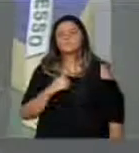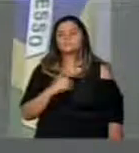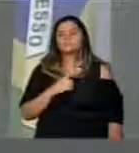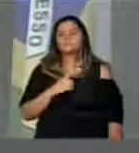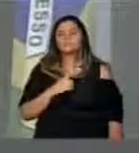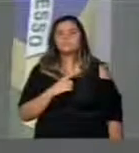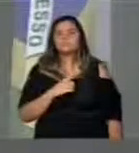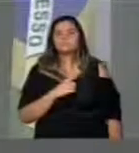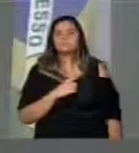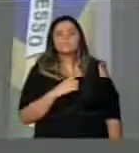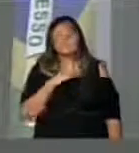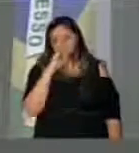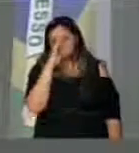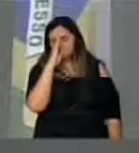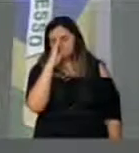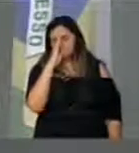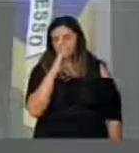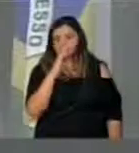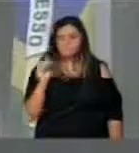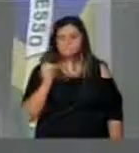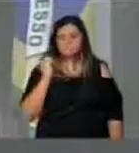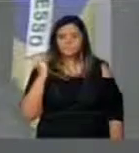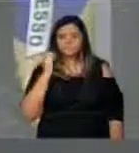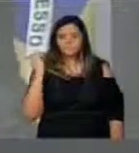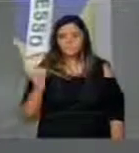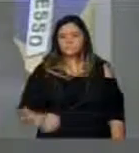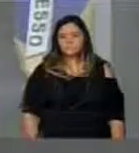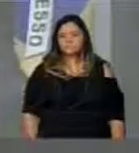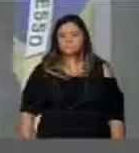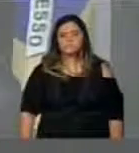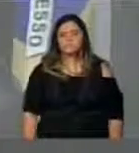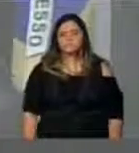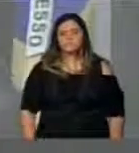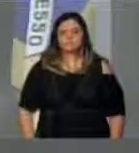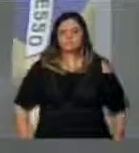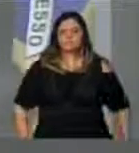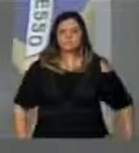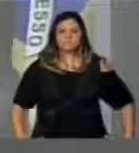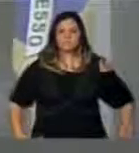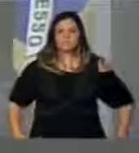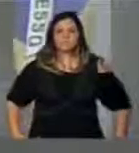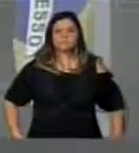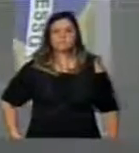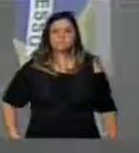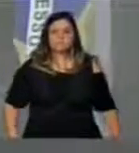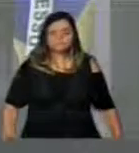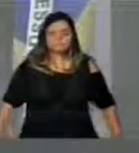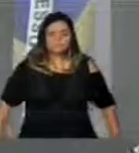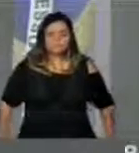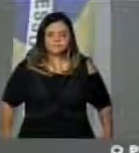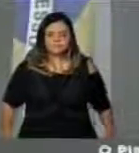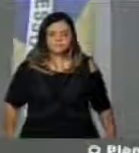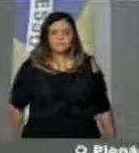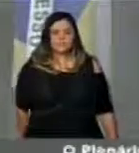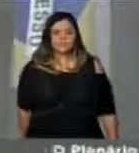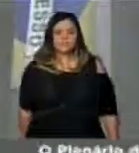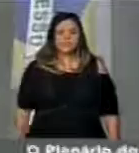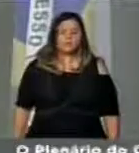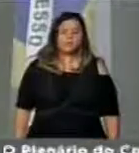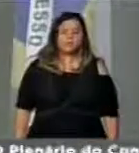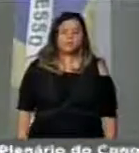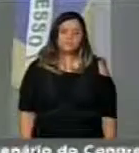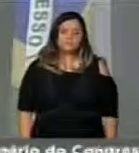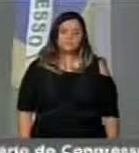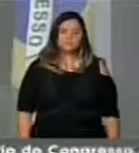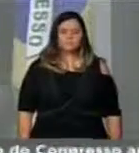fundamental importância que ela que também fala só de mais dois temas que são tabus quem precisa de bater no ano 2016 a